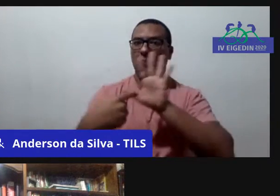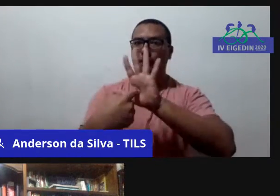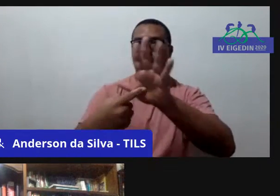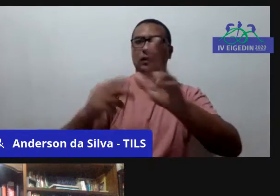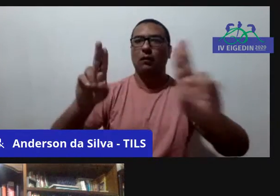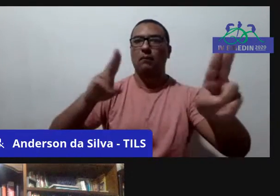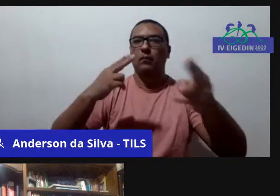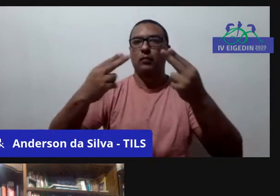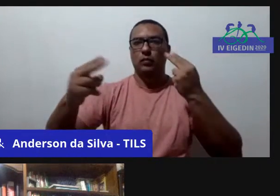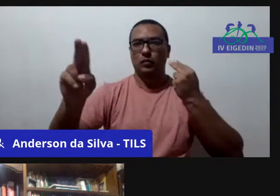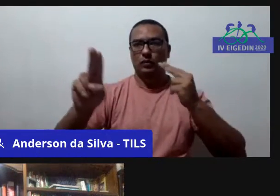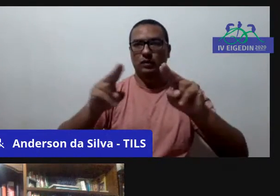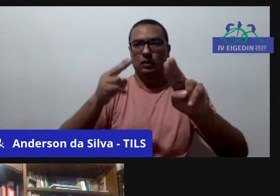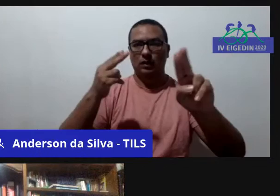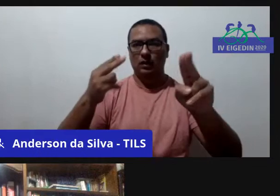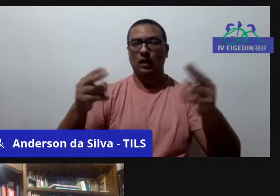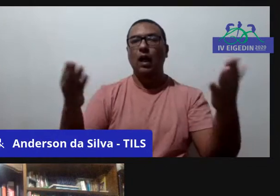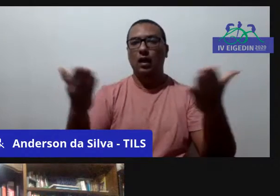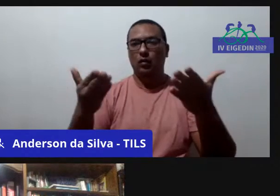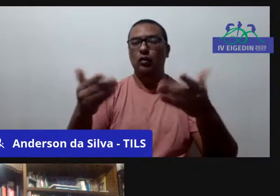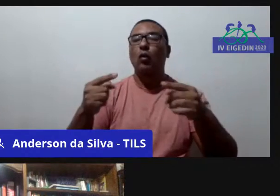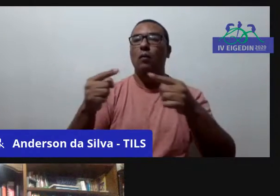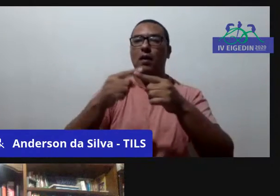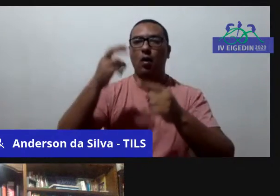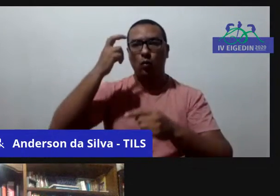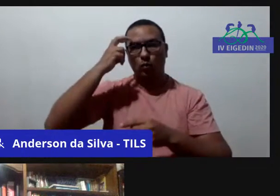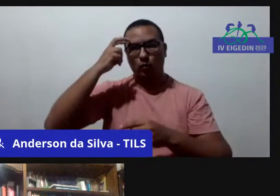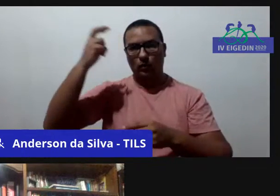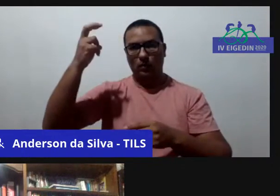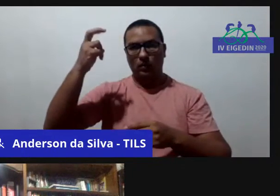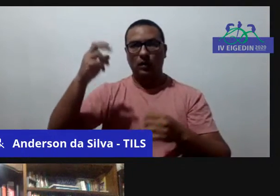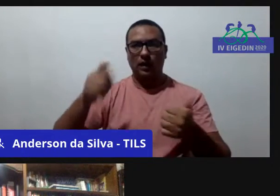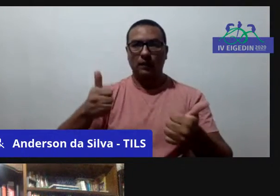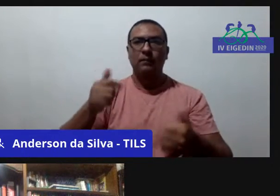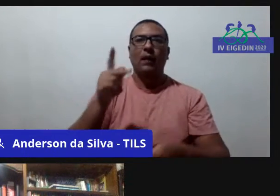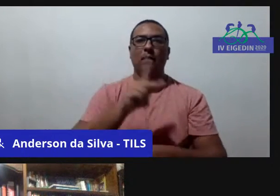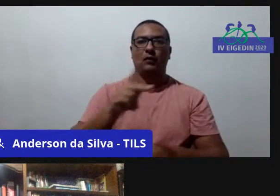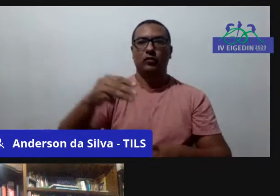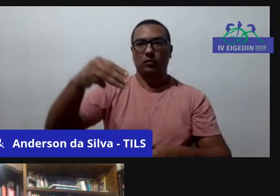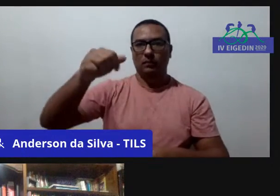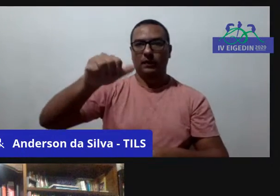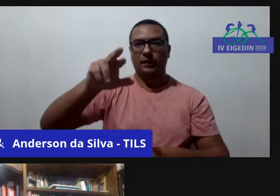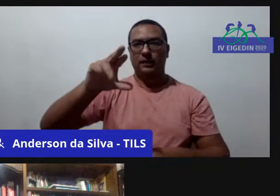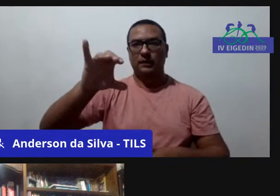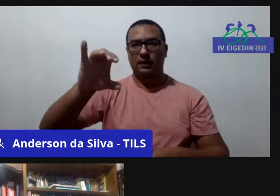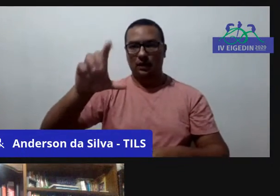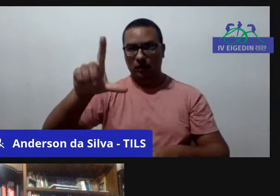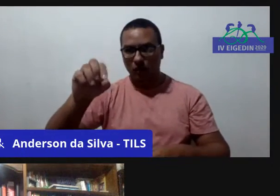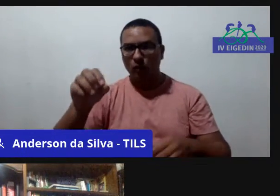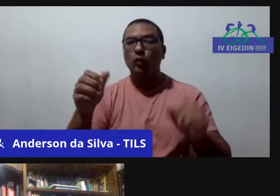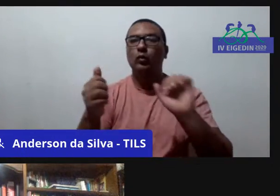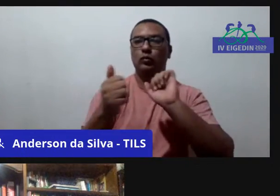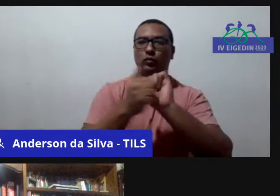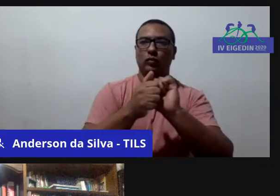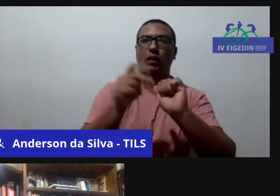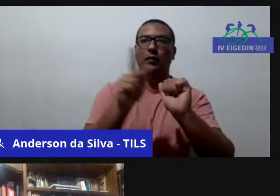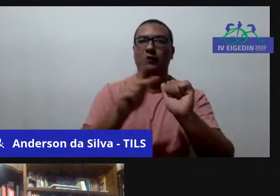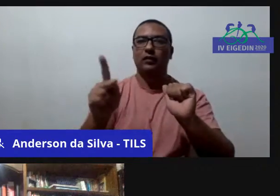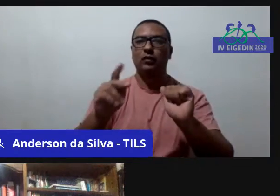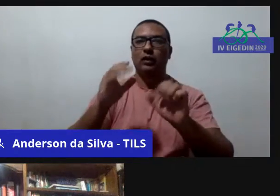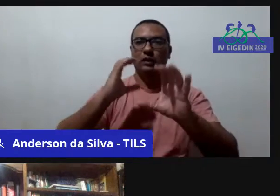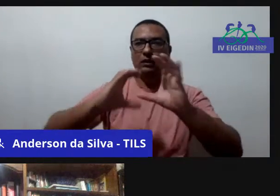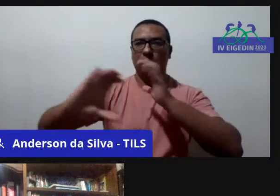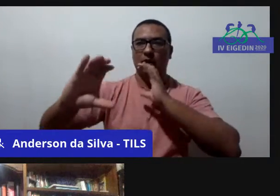nossa apresentação cultural. O professor Marcelo também será acompanhado pela professora de canto, Andressa